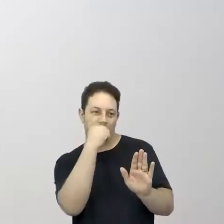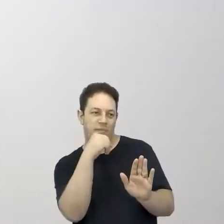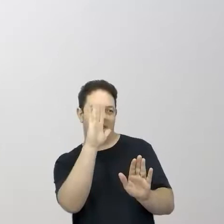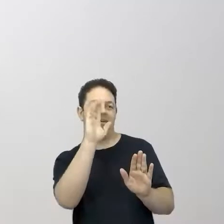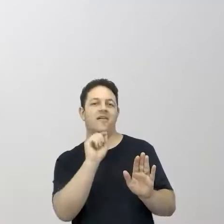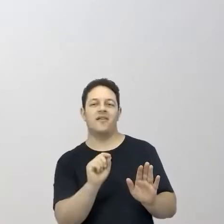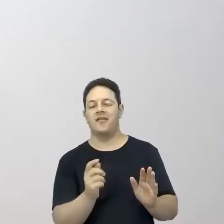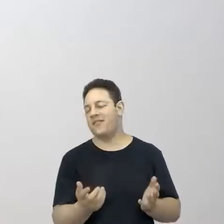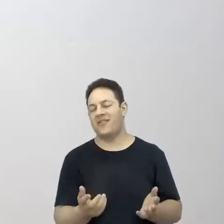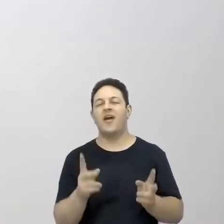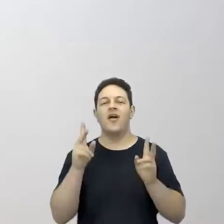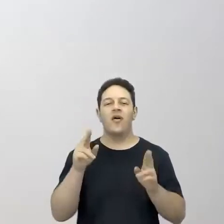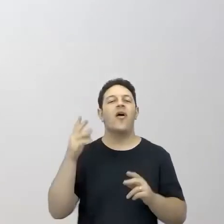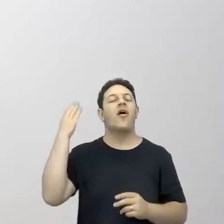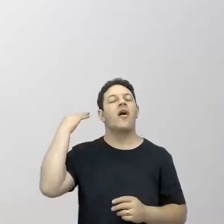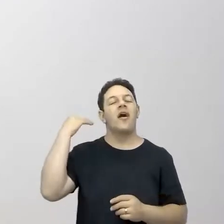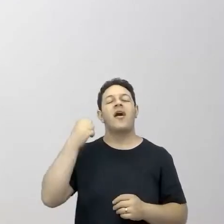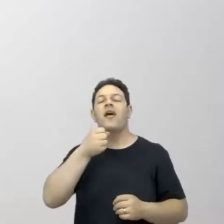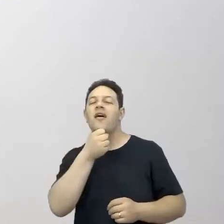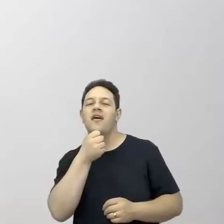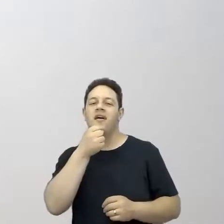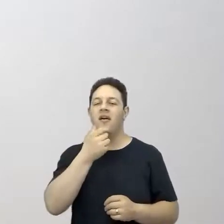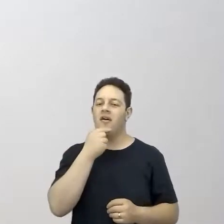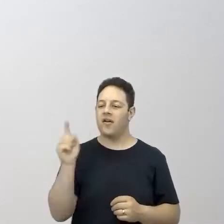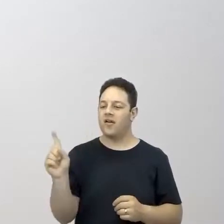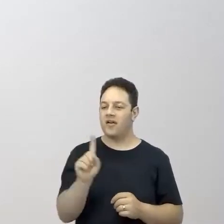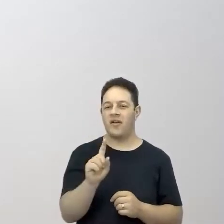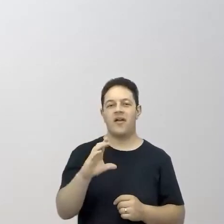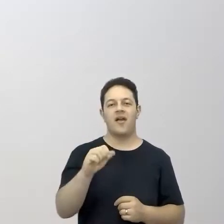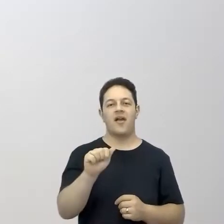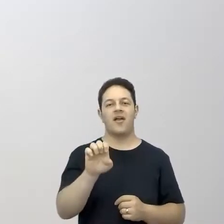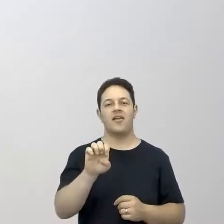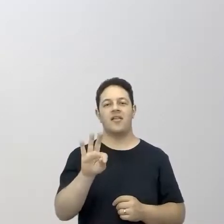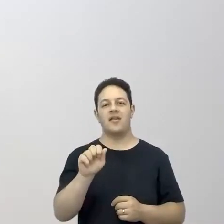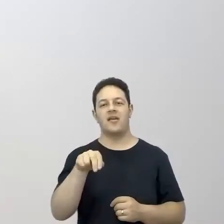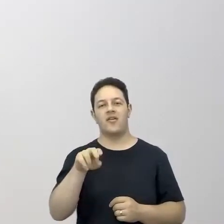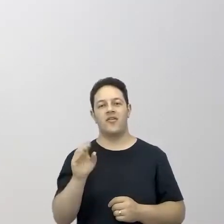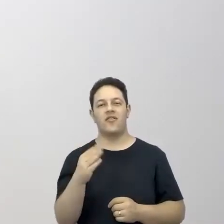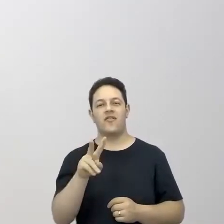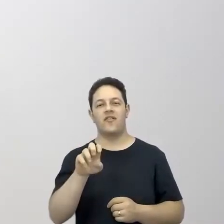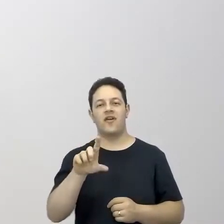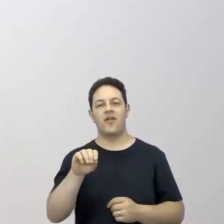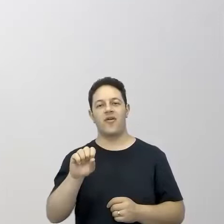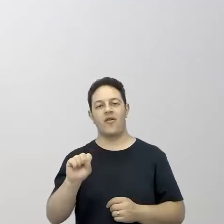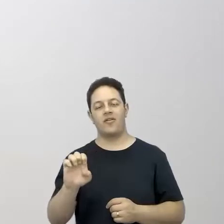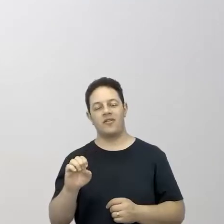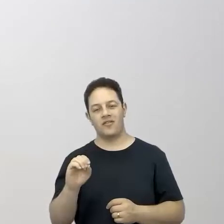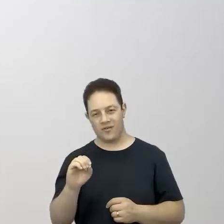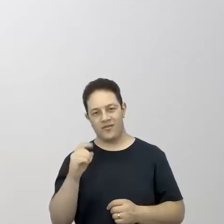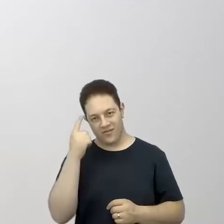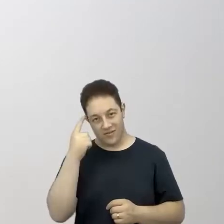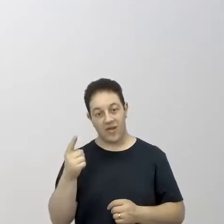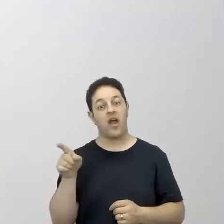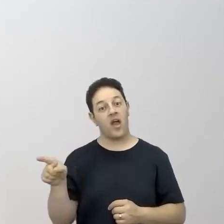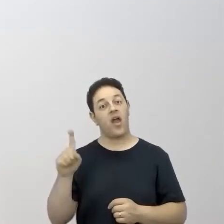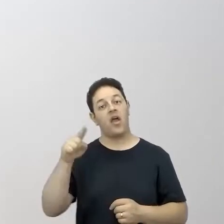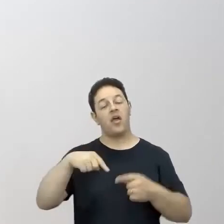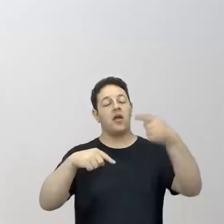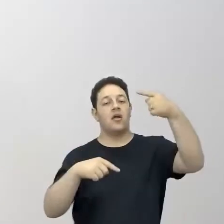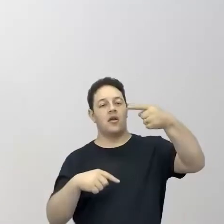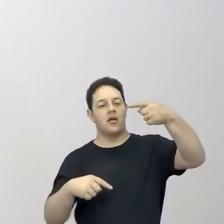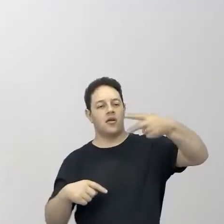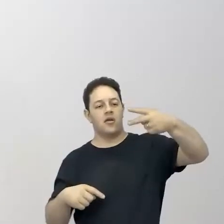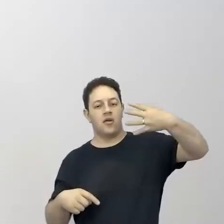que participou o Caetano Veloso. Então, pegando o mesmo exemplo que eu estava falando anteriormente, o Caetano Veloso ele ficou em 4º